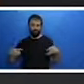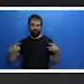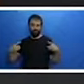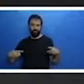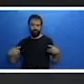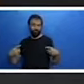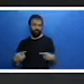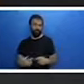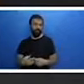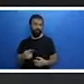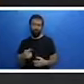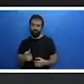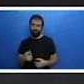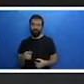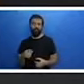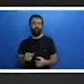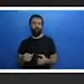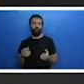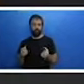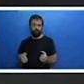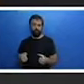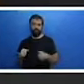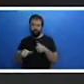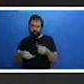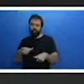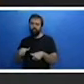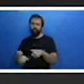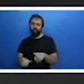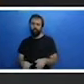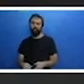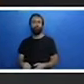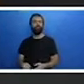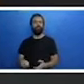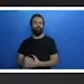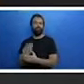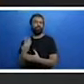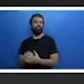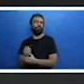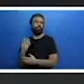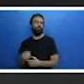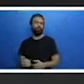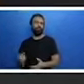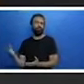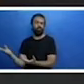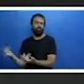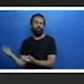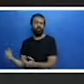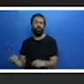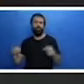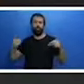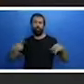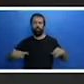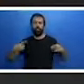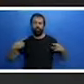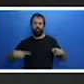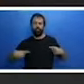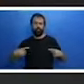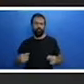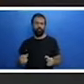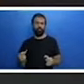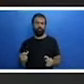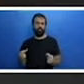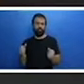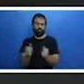mas é óbvio que isso aí você pode recriar você pode inventar seus próprios desafios para fazer com os seus colegas com